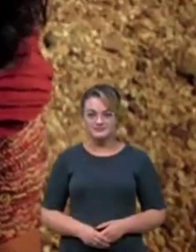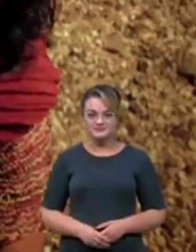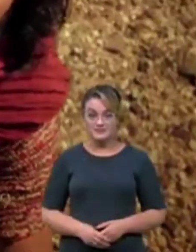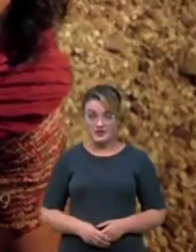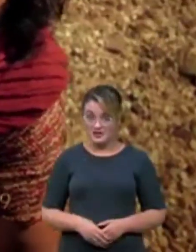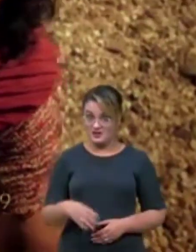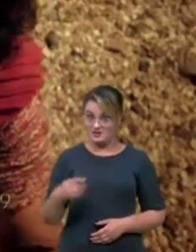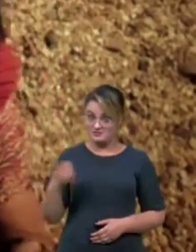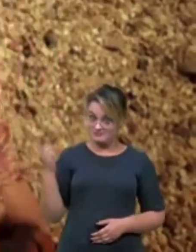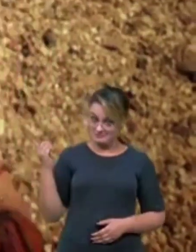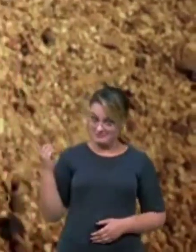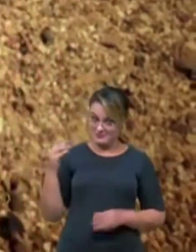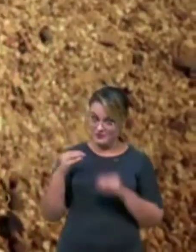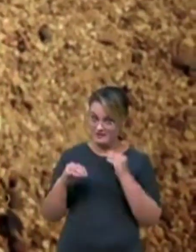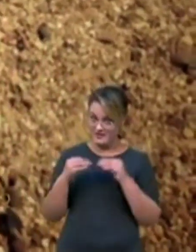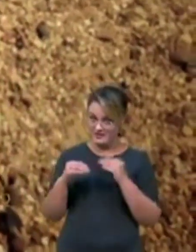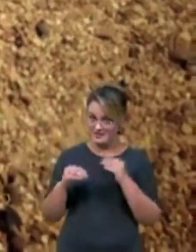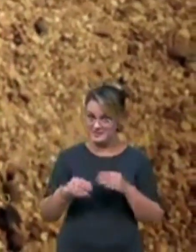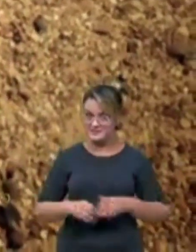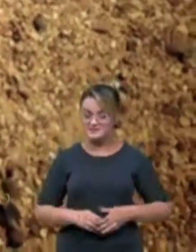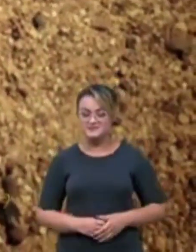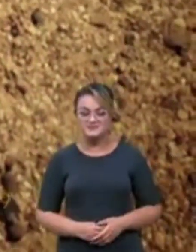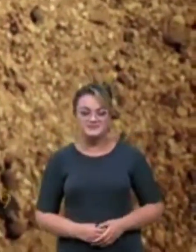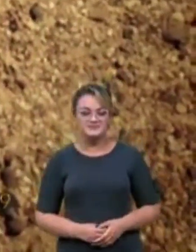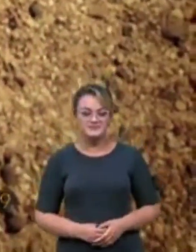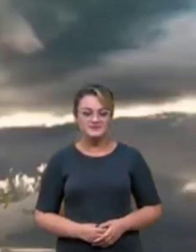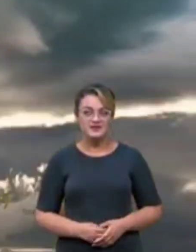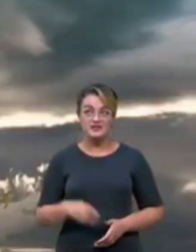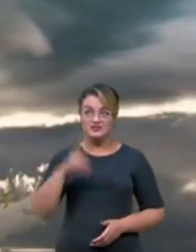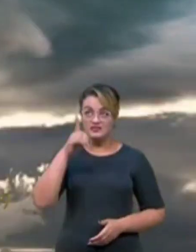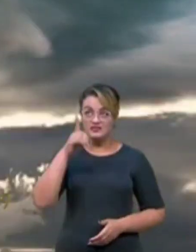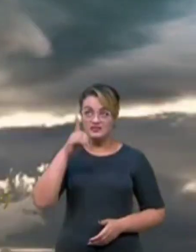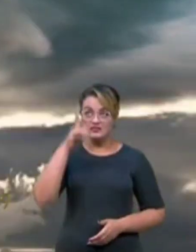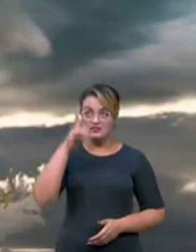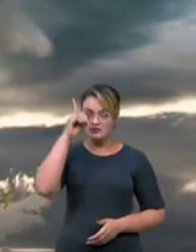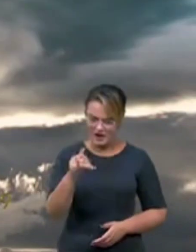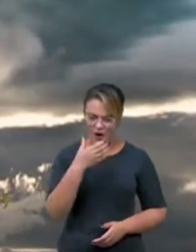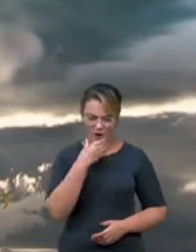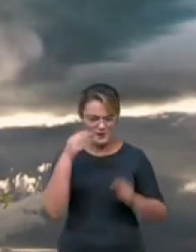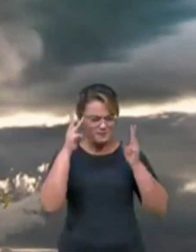No segundo capítulo de A Terra Prometida,